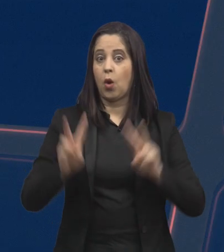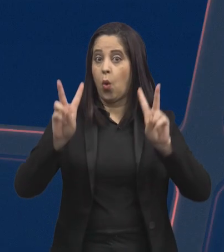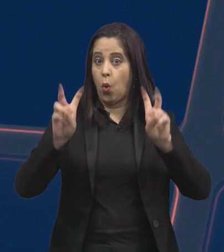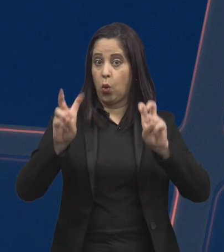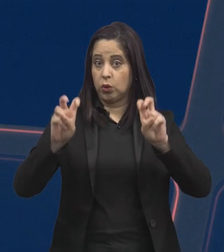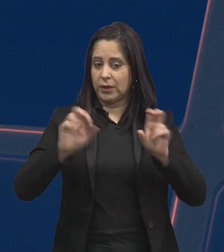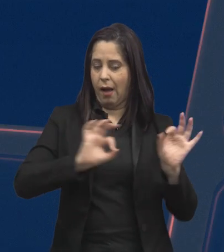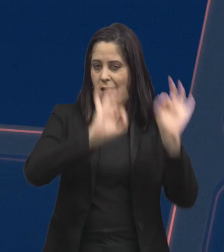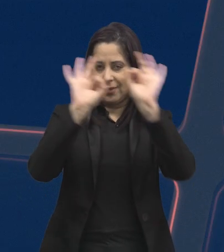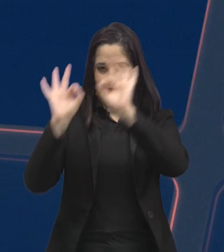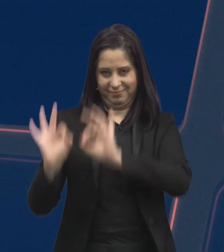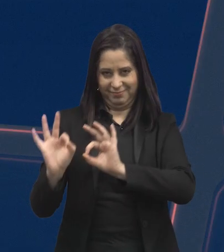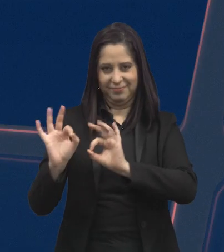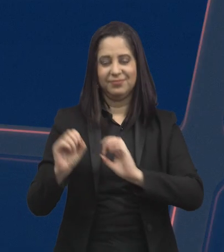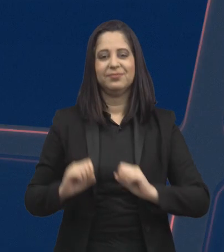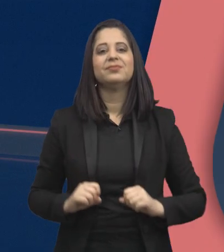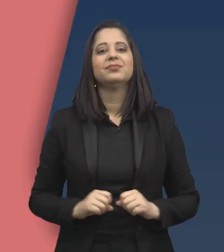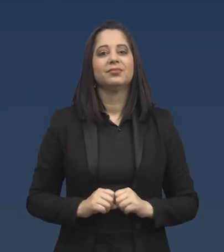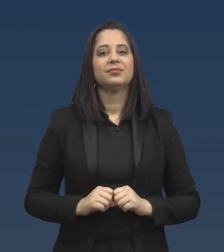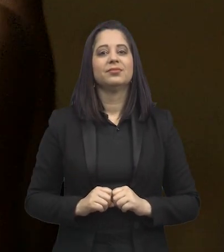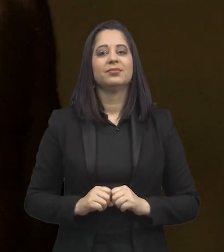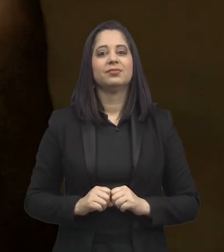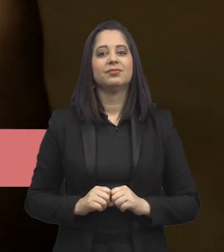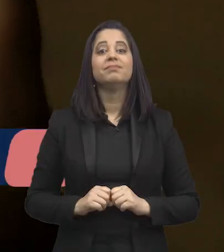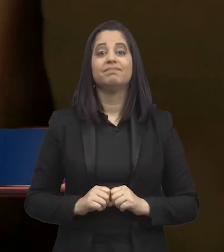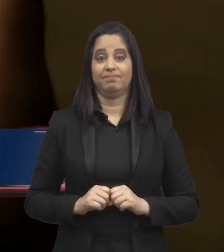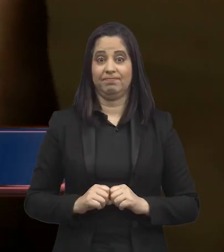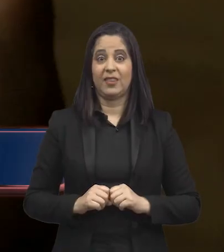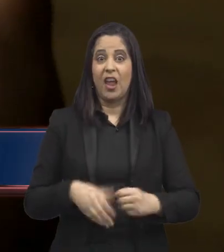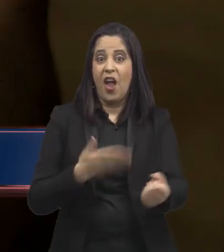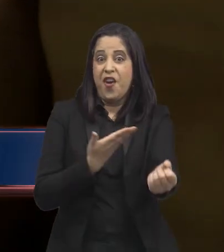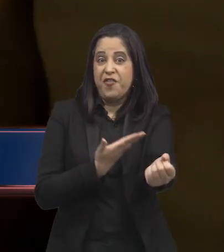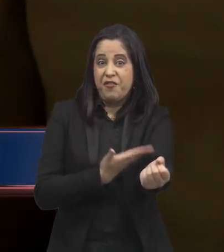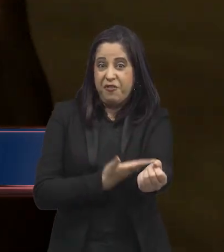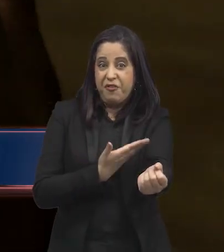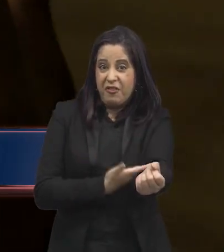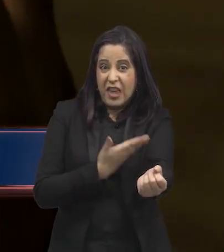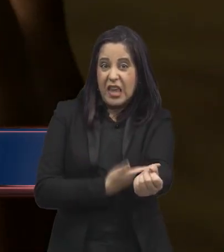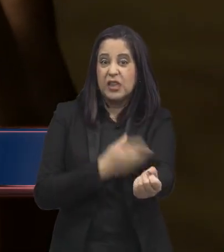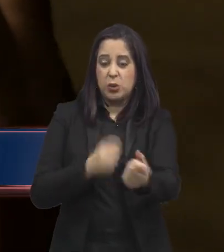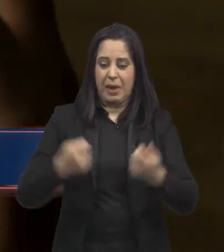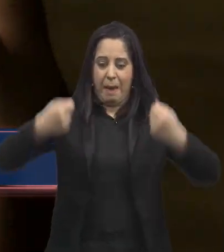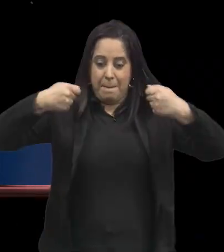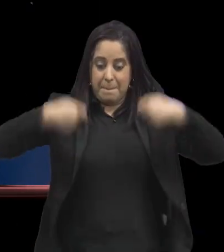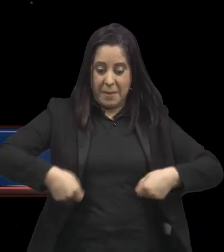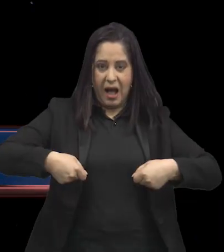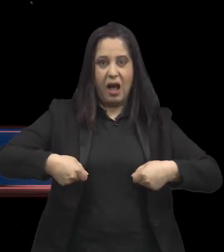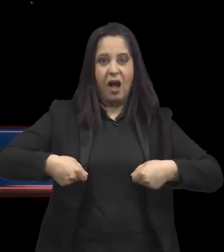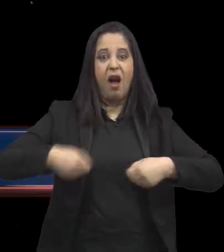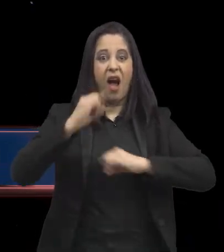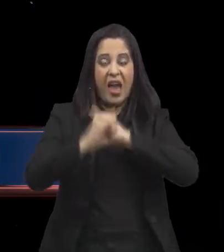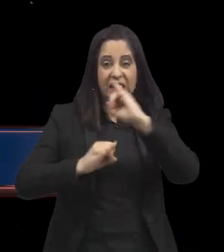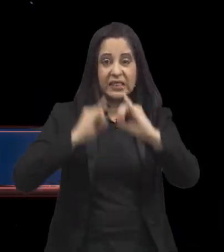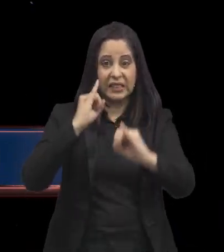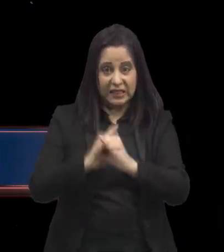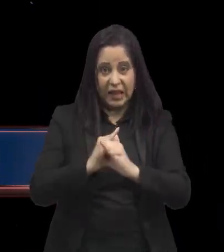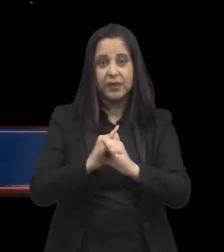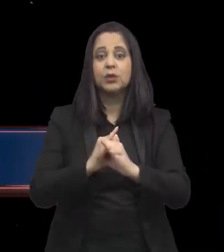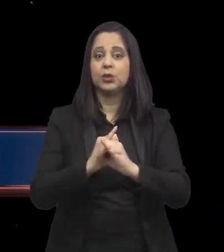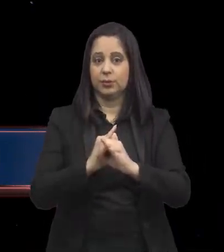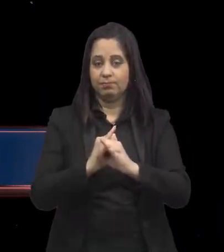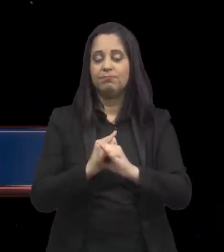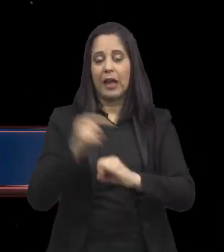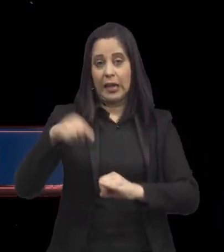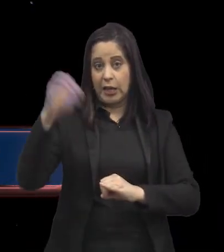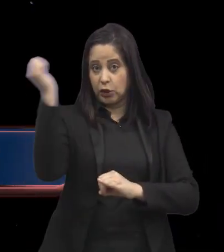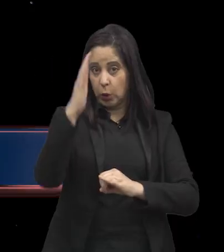Municipal. Vamos aos destaques da edição de hoje? Saúde pública. Vício em apostas online se torna caso de saúde